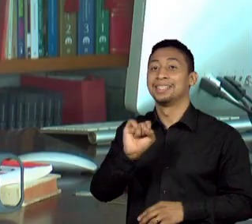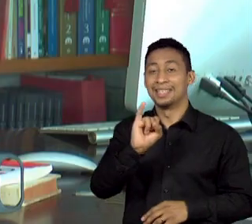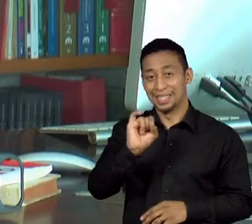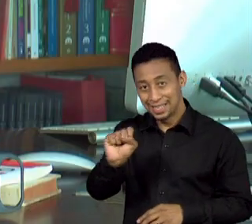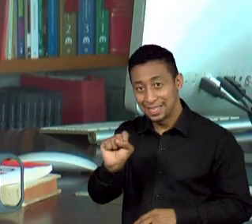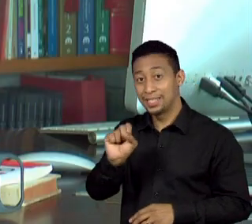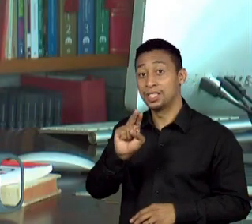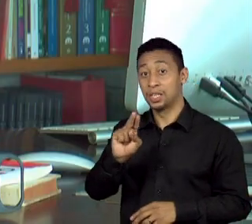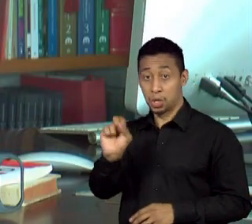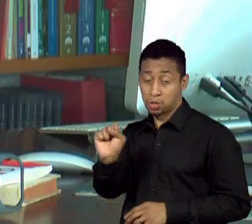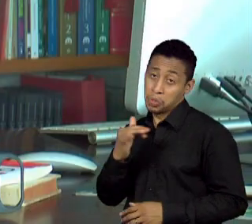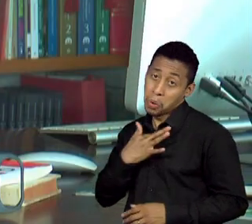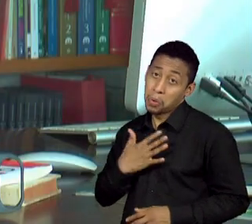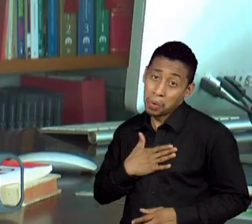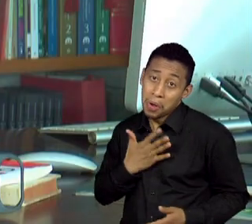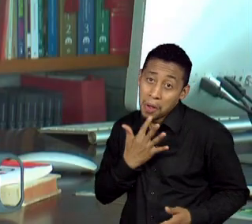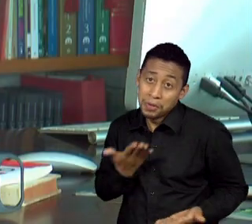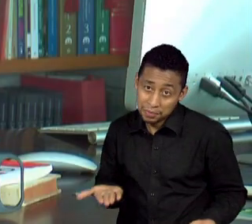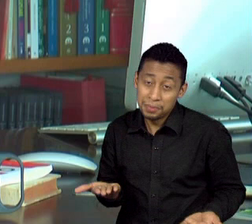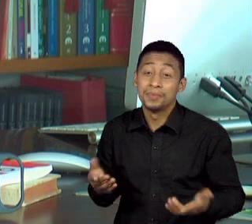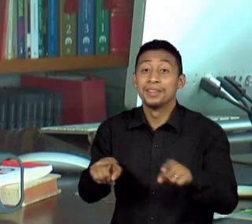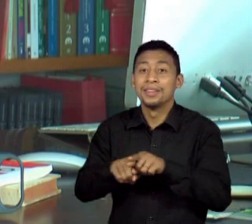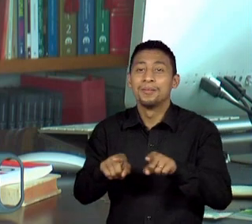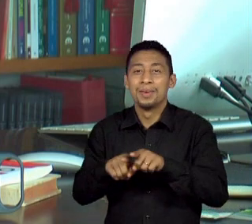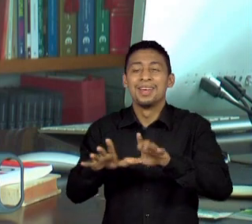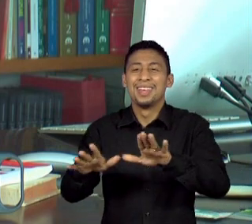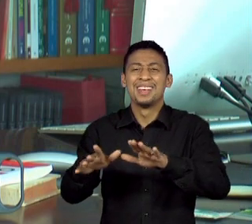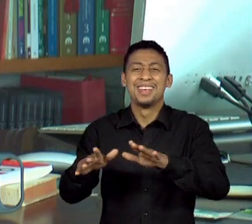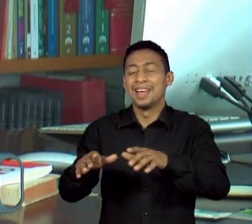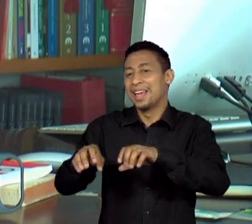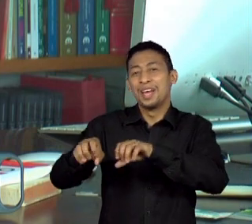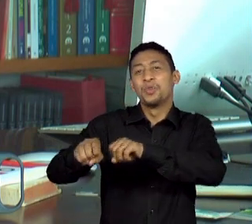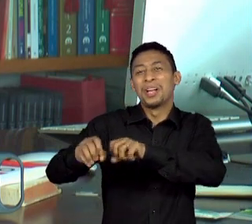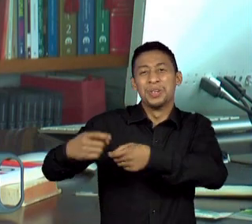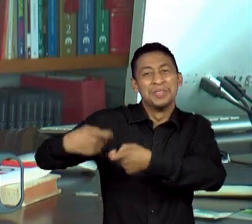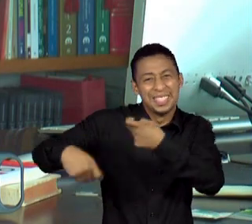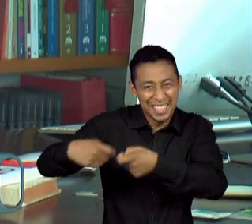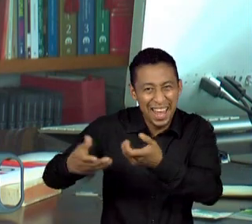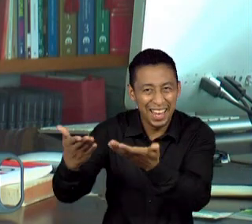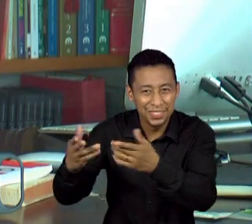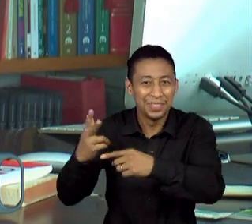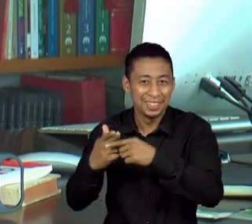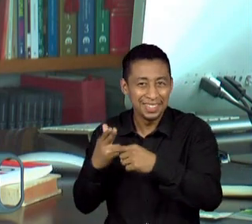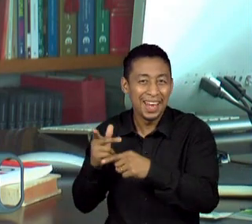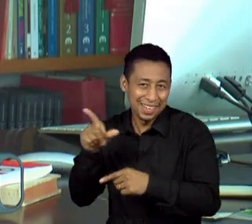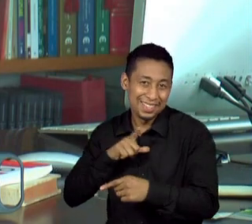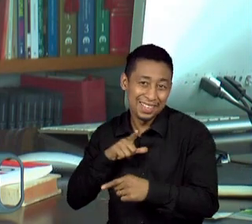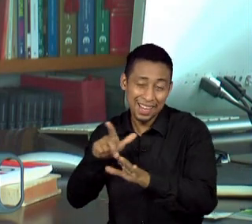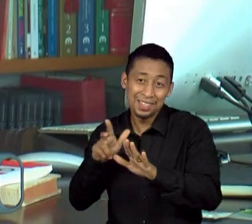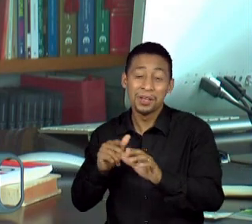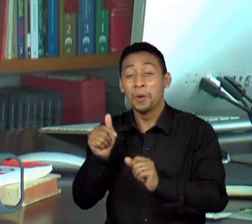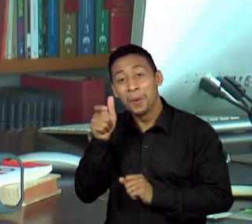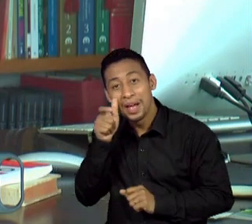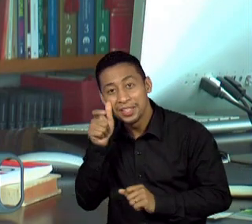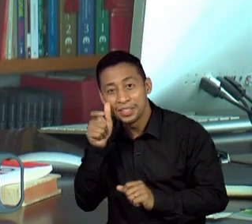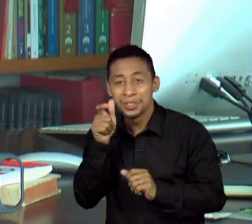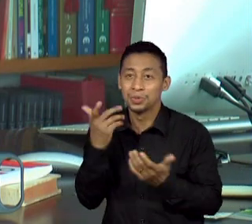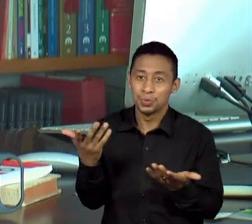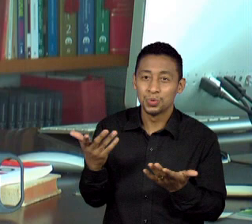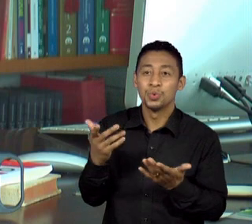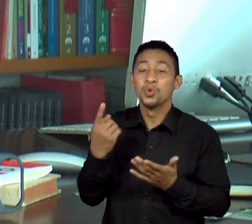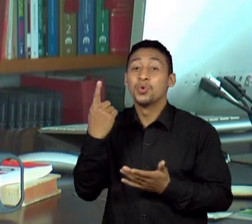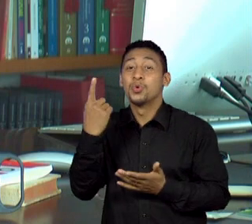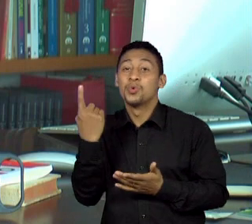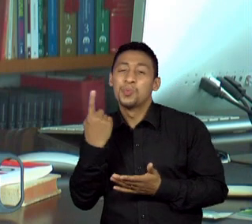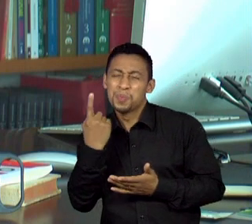primeiro capítulo do Sex Education. Eu vejo série, eu vejo pelo menos o primeiro capítulo de quase todas. Vi ontem